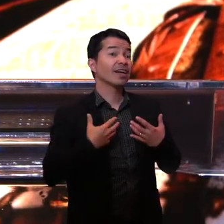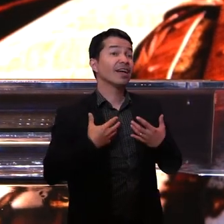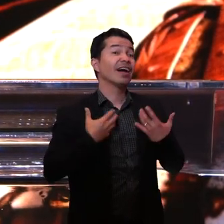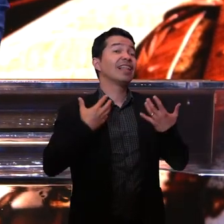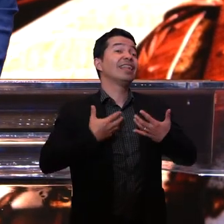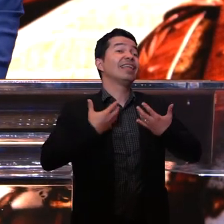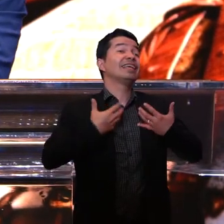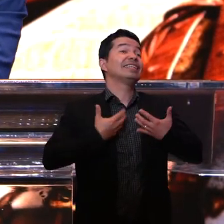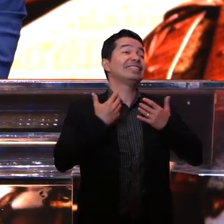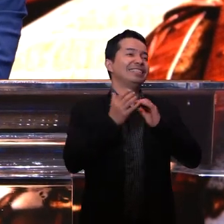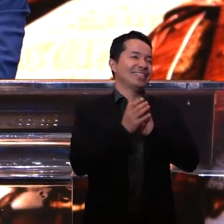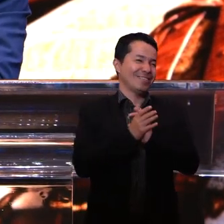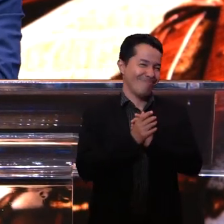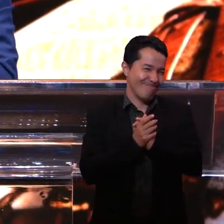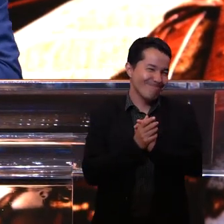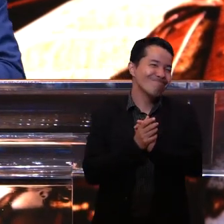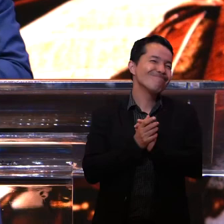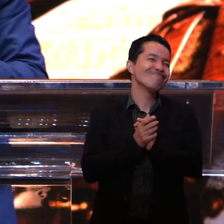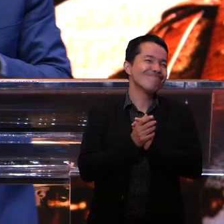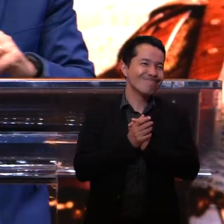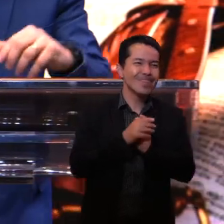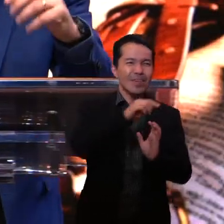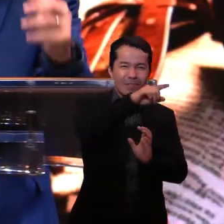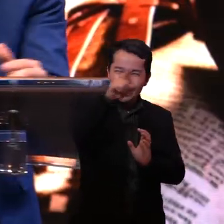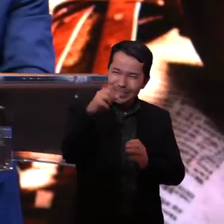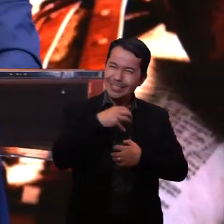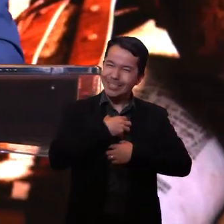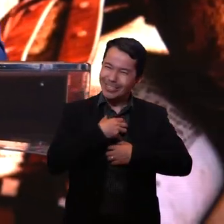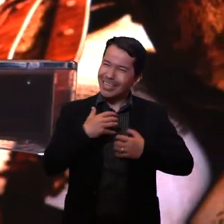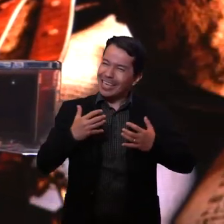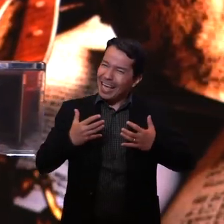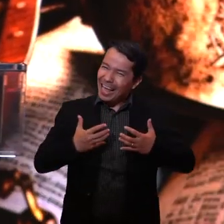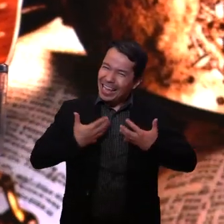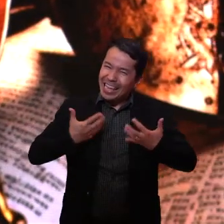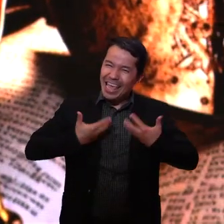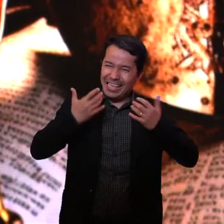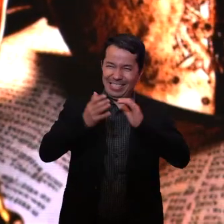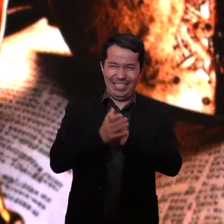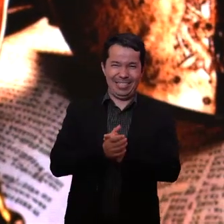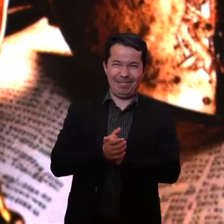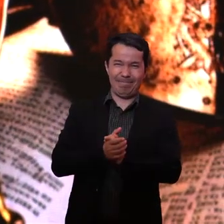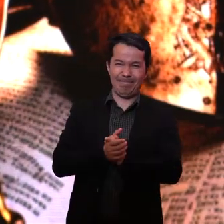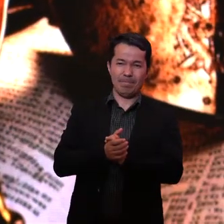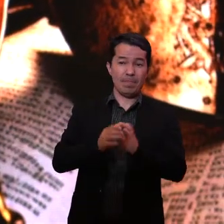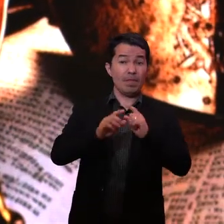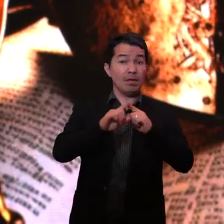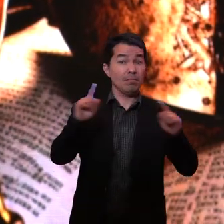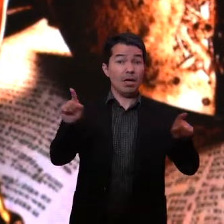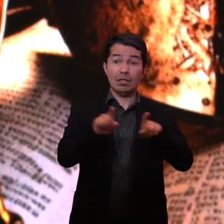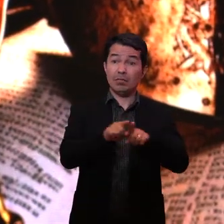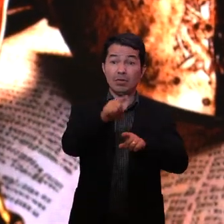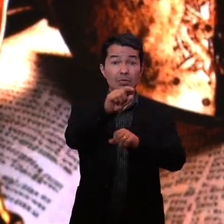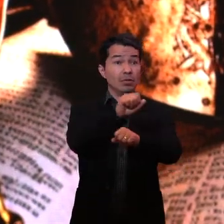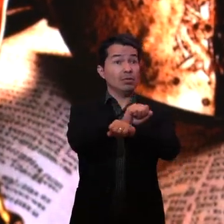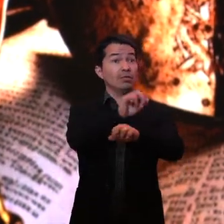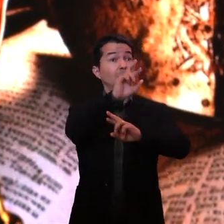dentro do nosso coração. Mas essa esperança também se manifesta como certeza.